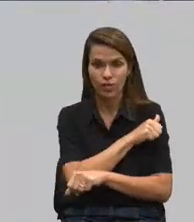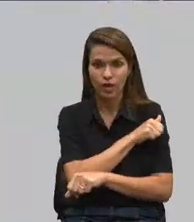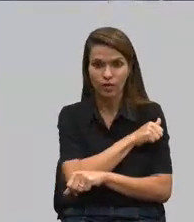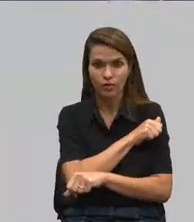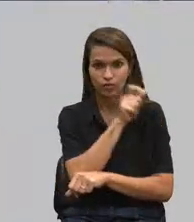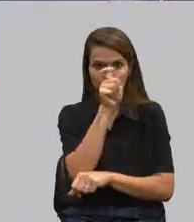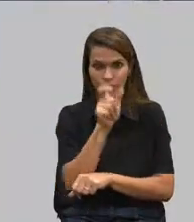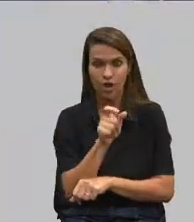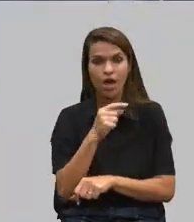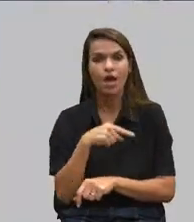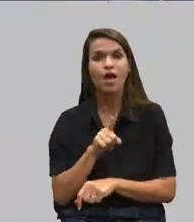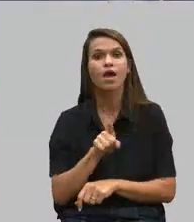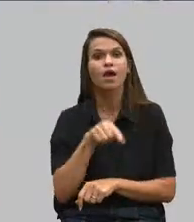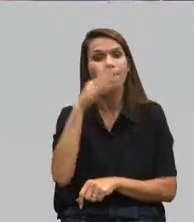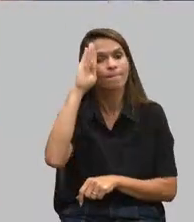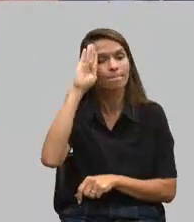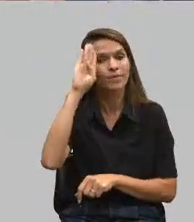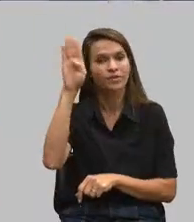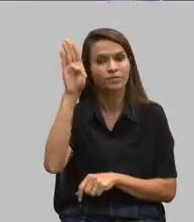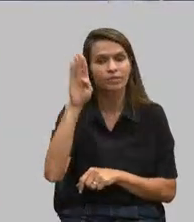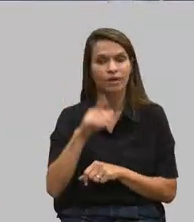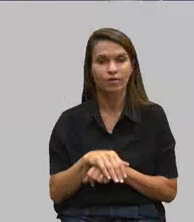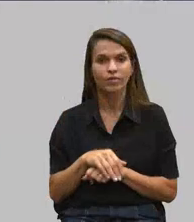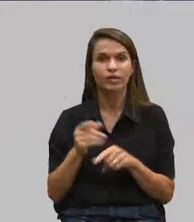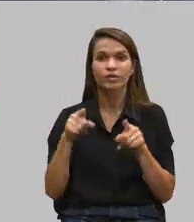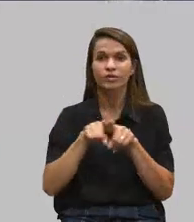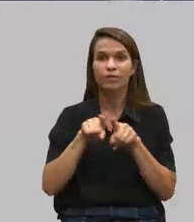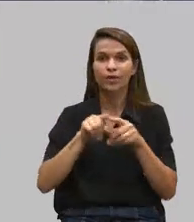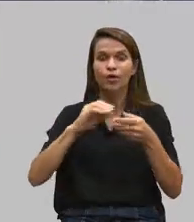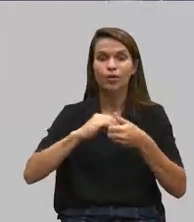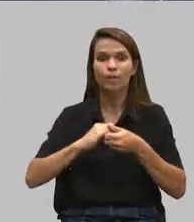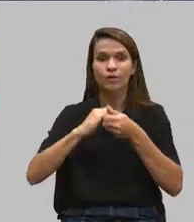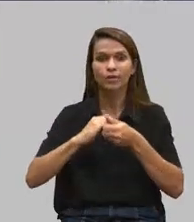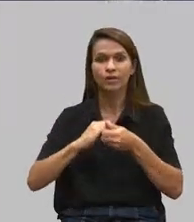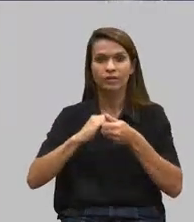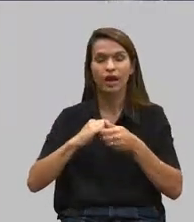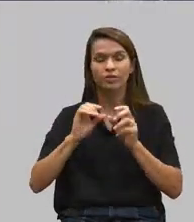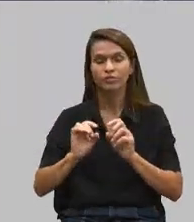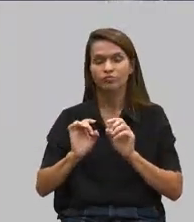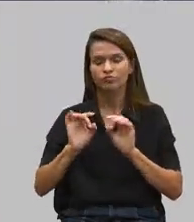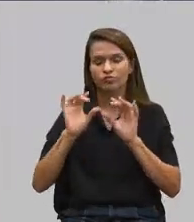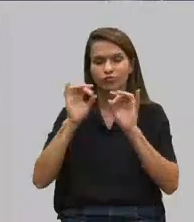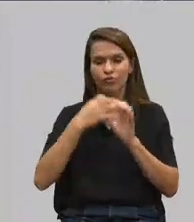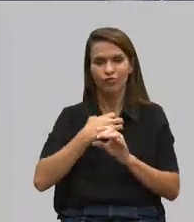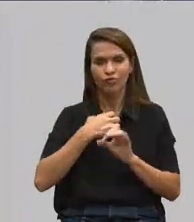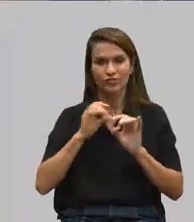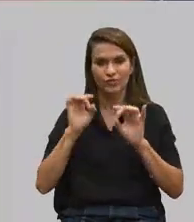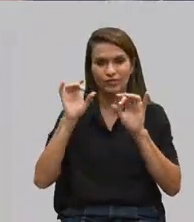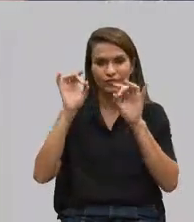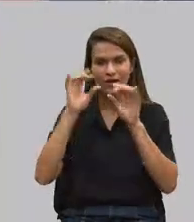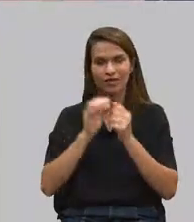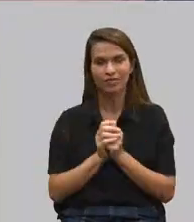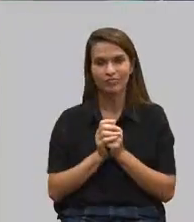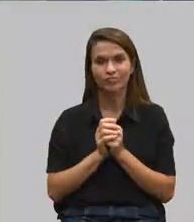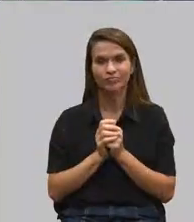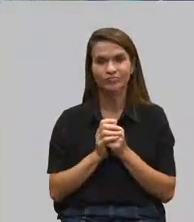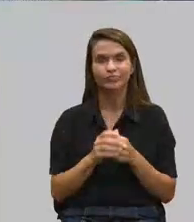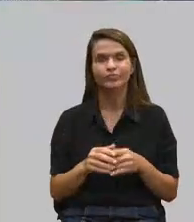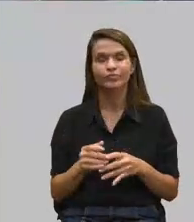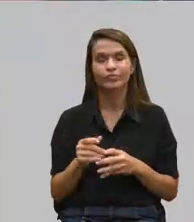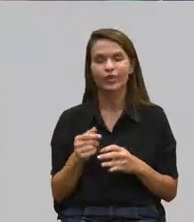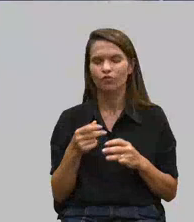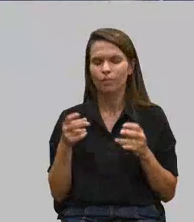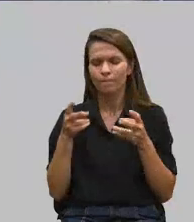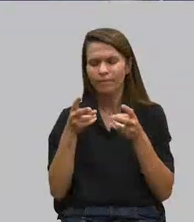ele é fundamental e também cumprimentar de maneira muito especial né porque fazendo alusão ao